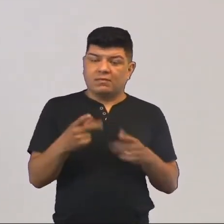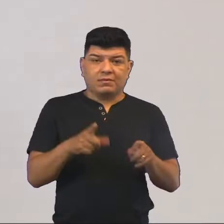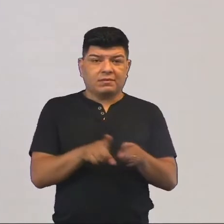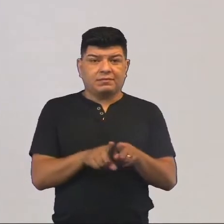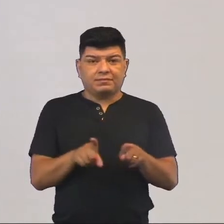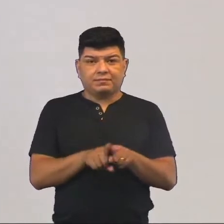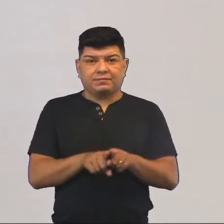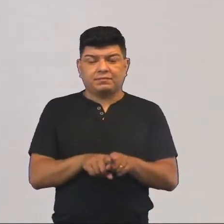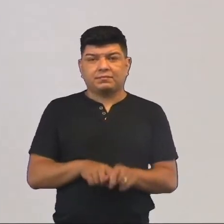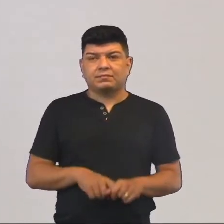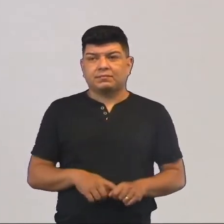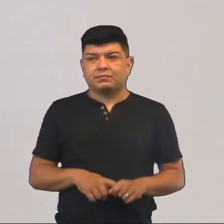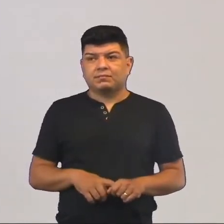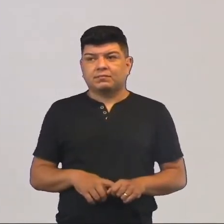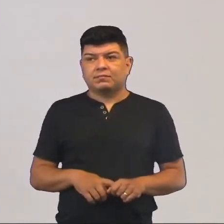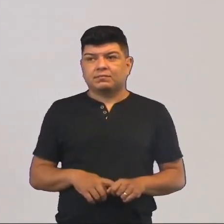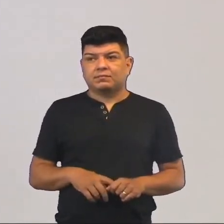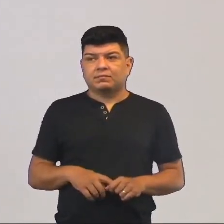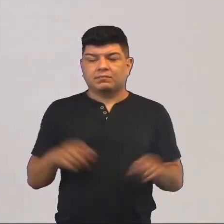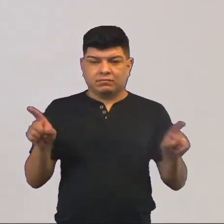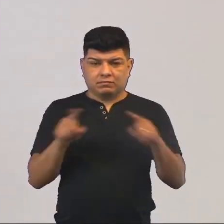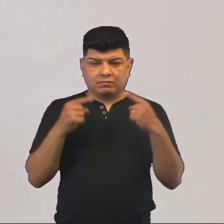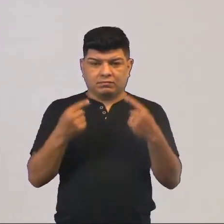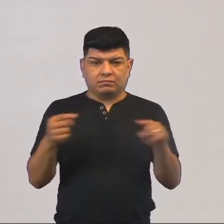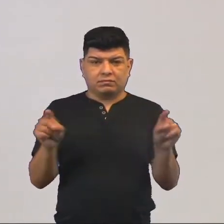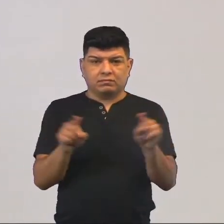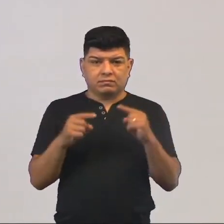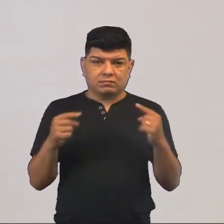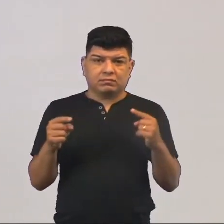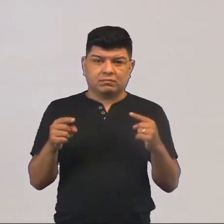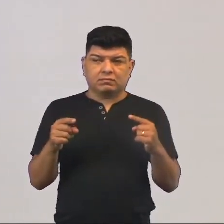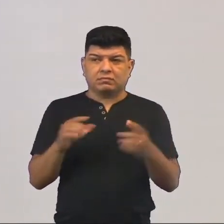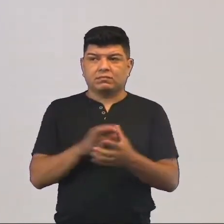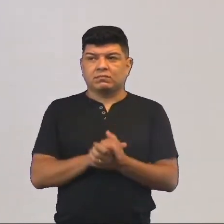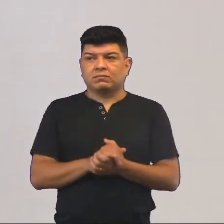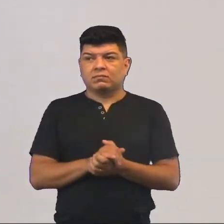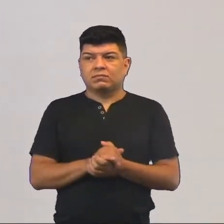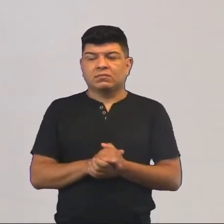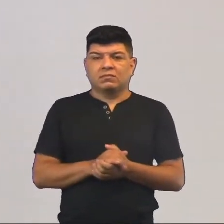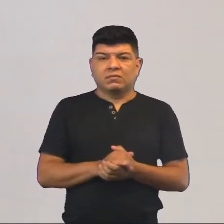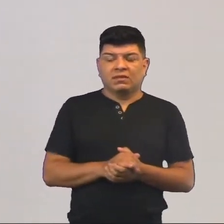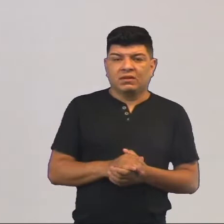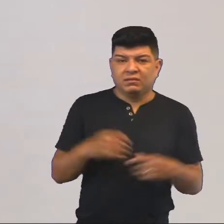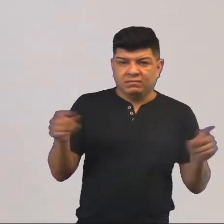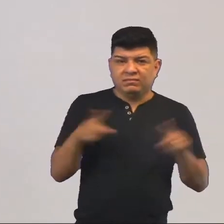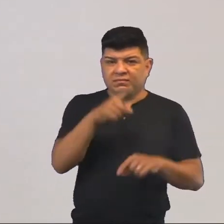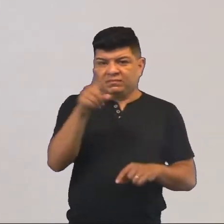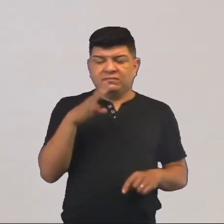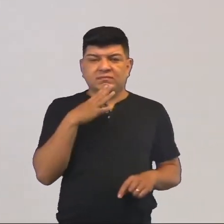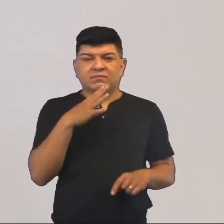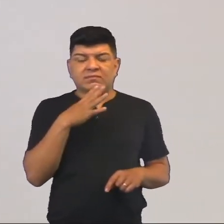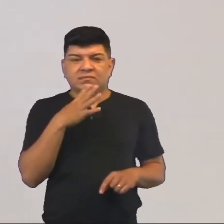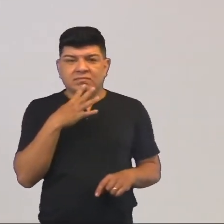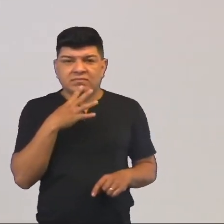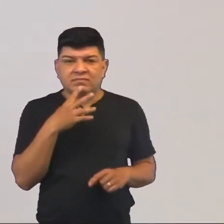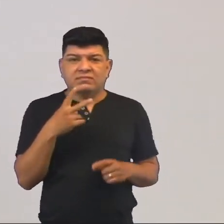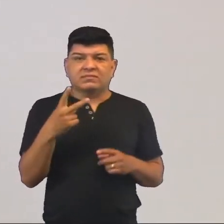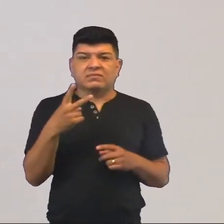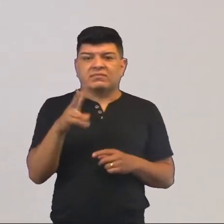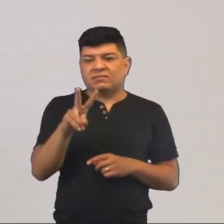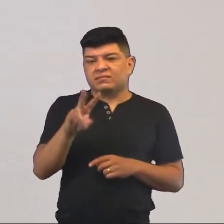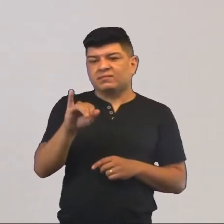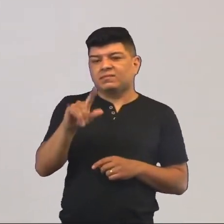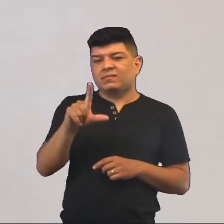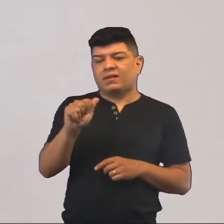forma que um músico... Vamos citar um músico que você conhece. Da mesma forma que